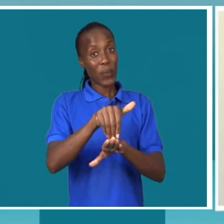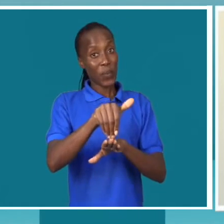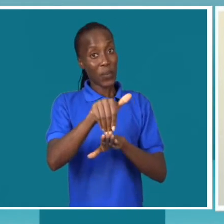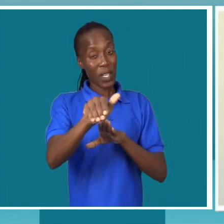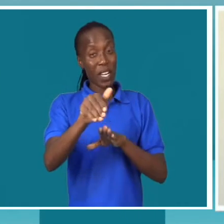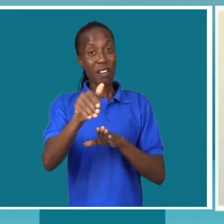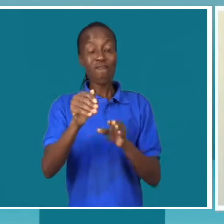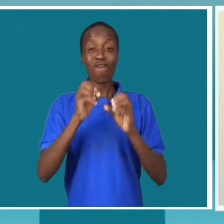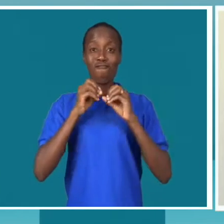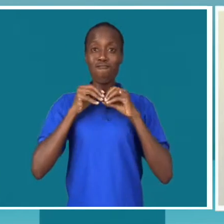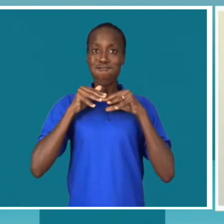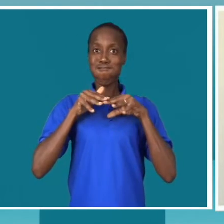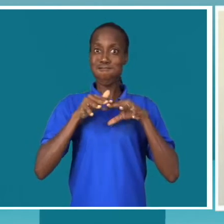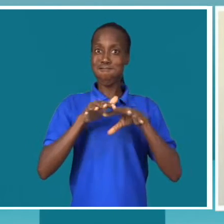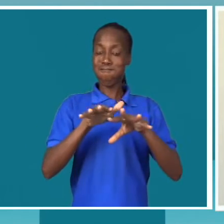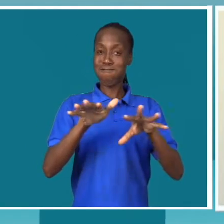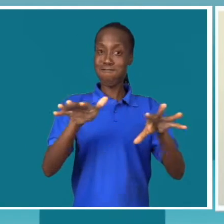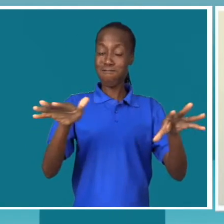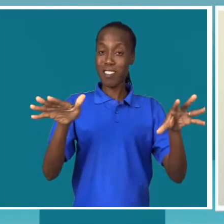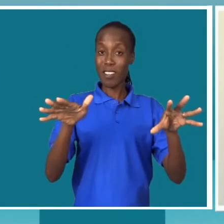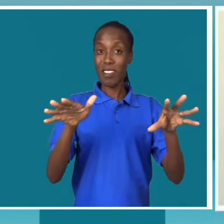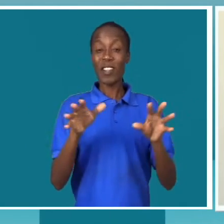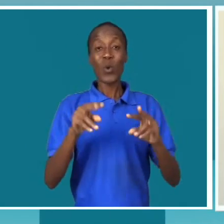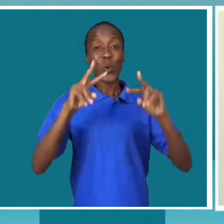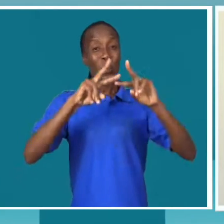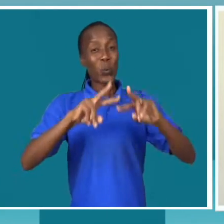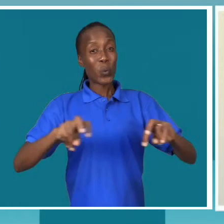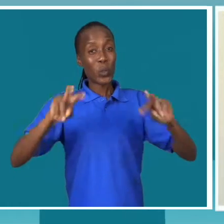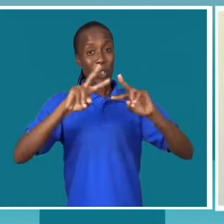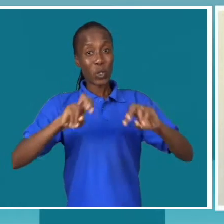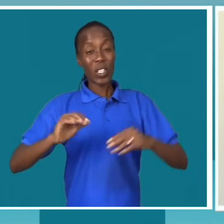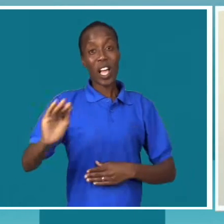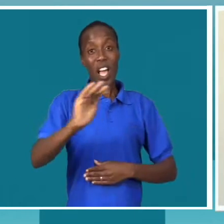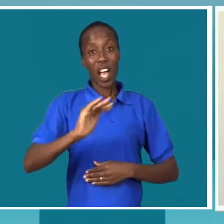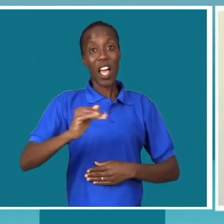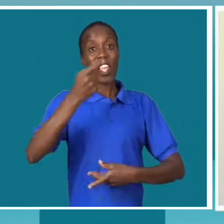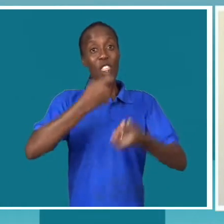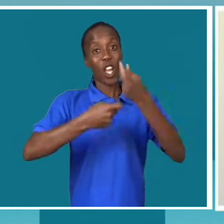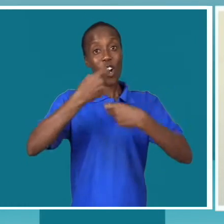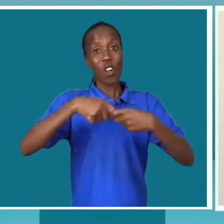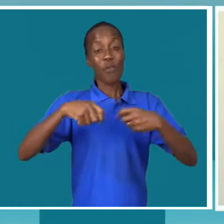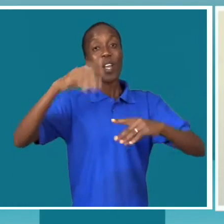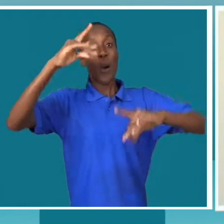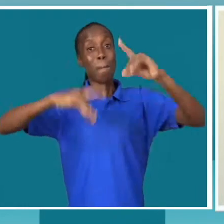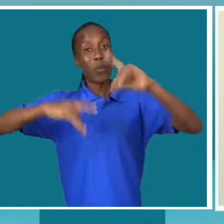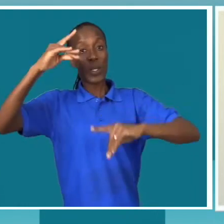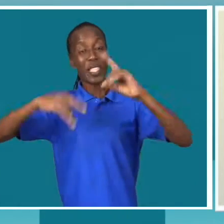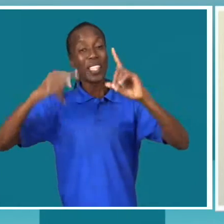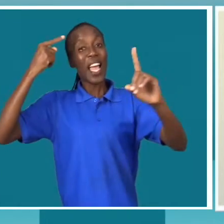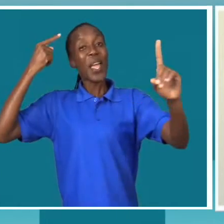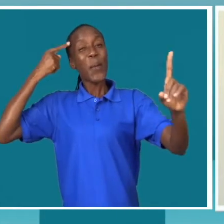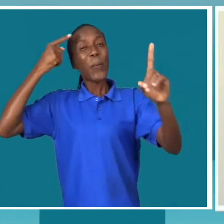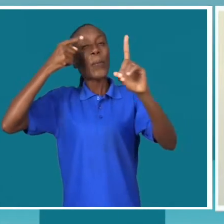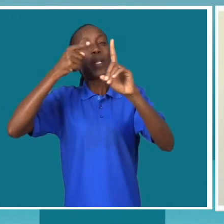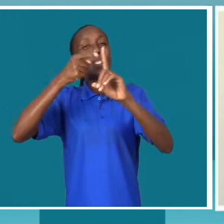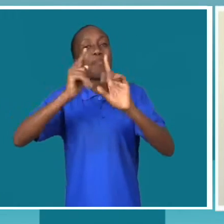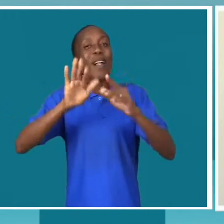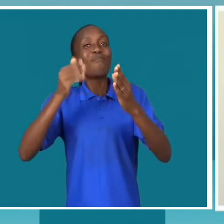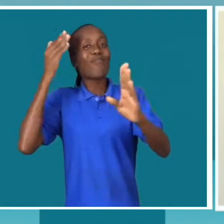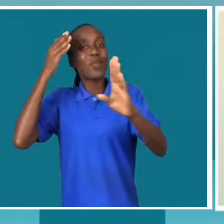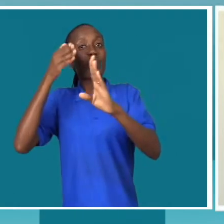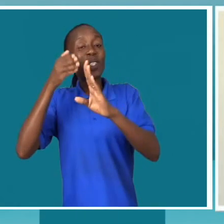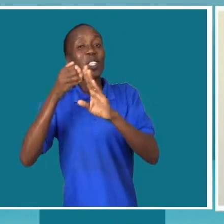surge em continuidade do lançamento que foi feito no estudo na área de economia política. E tem